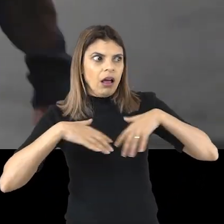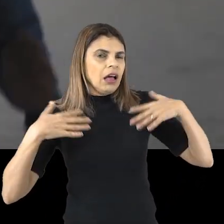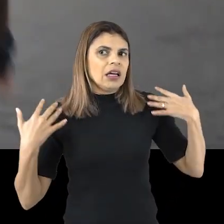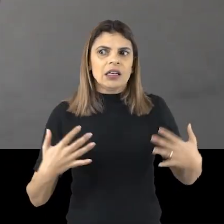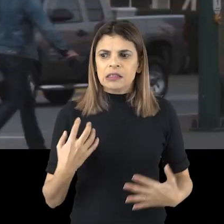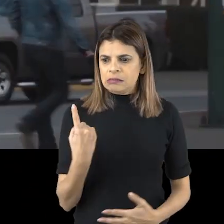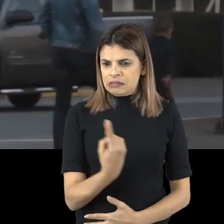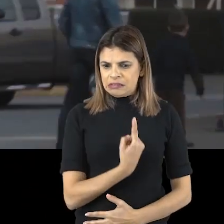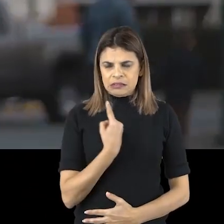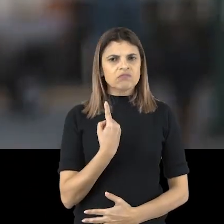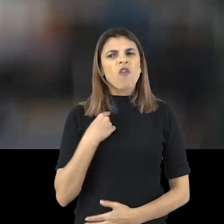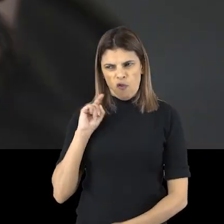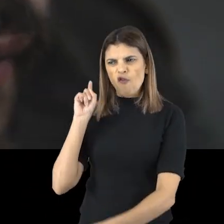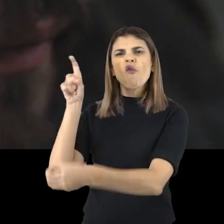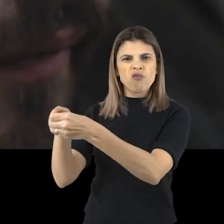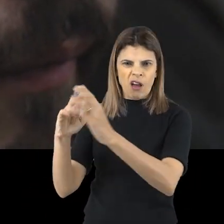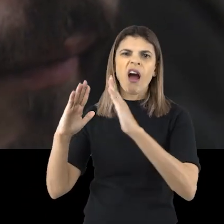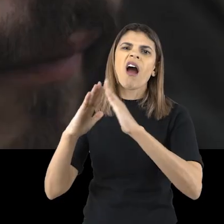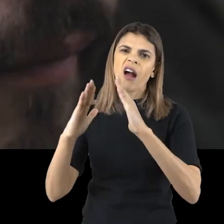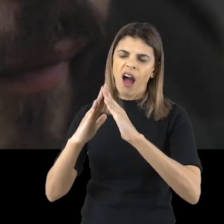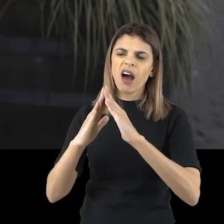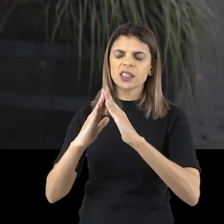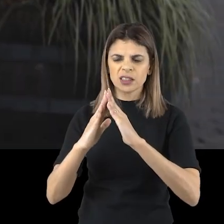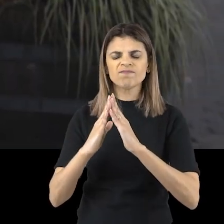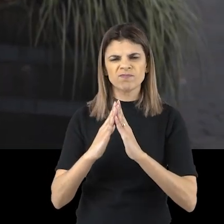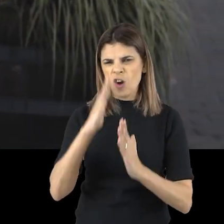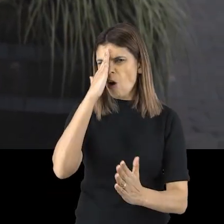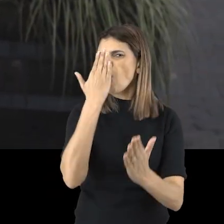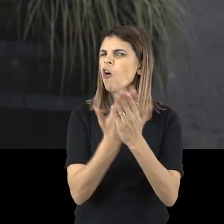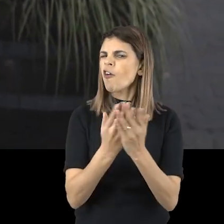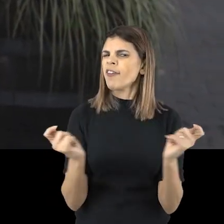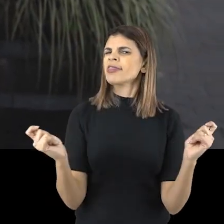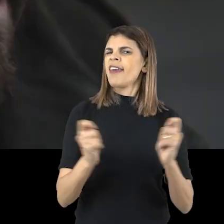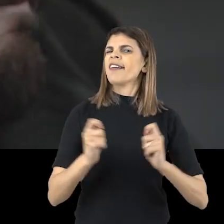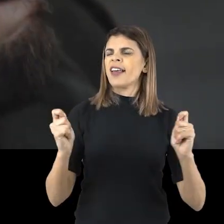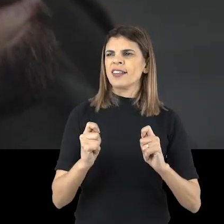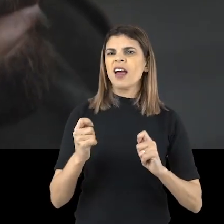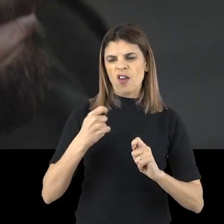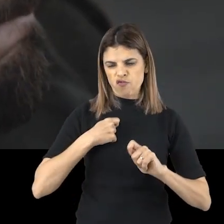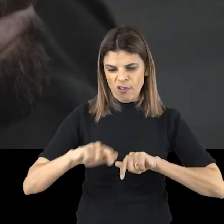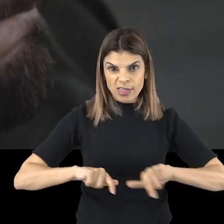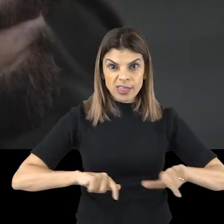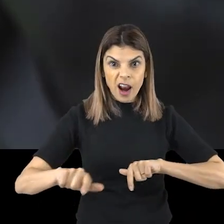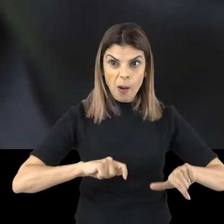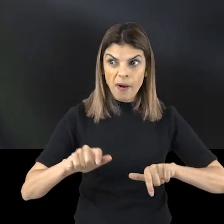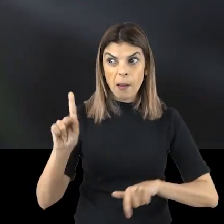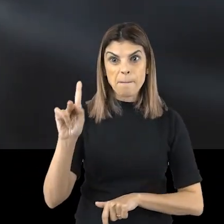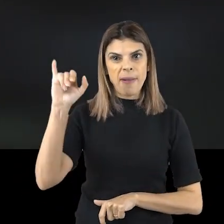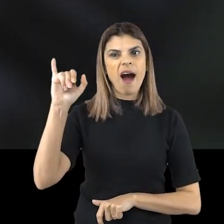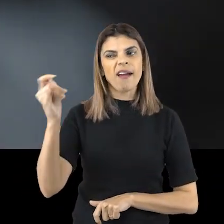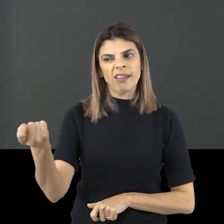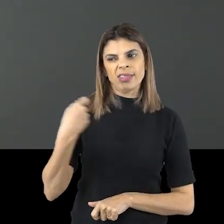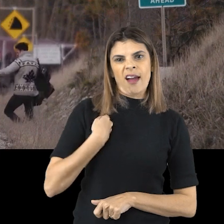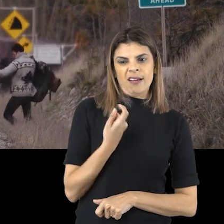No auge do desespero, o filho decide retornar à casa com uma pequena esperança de poder ganhar um salário